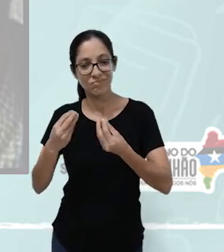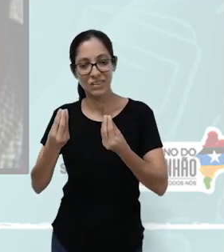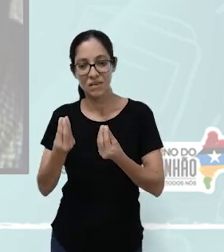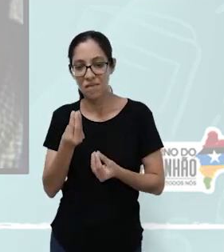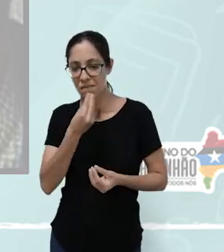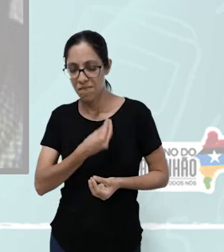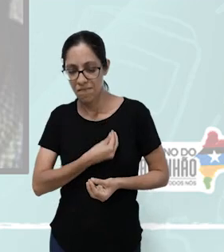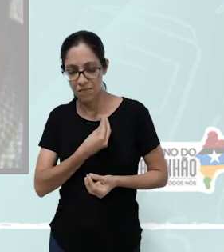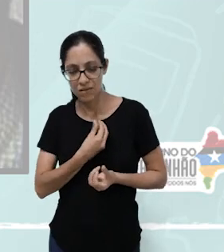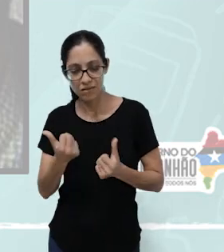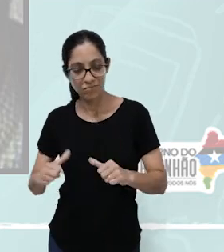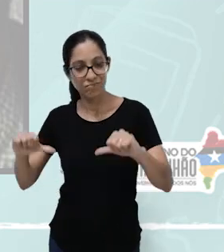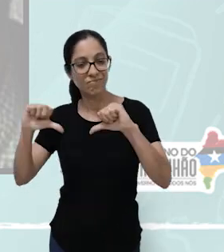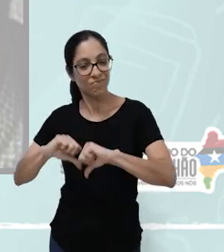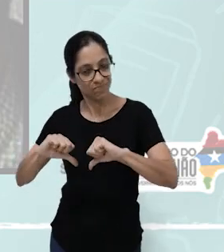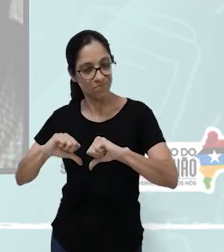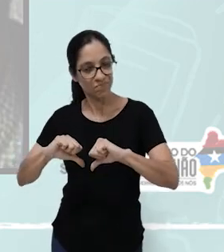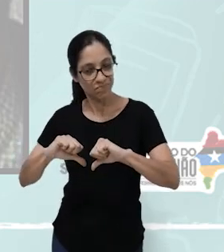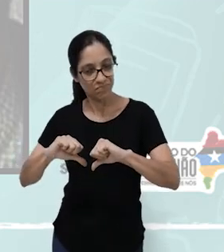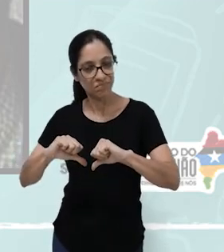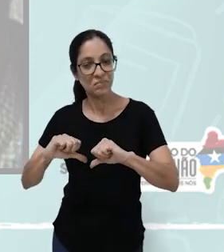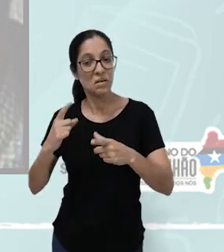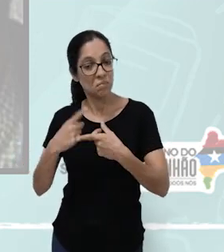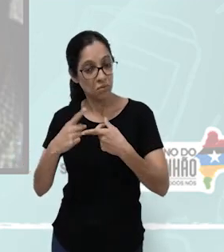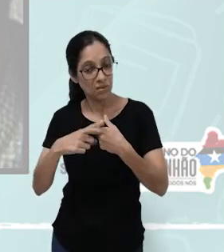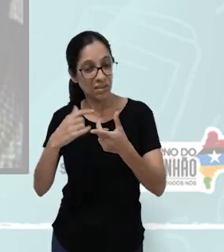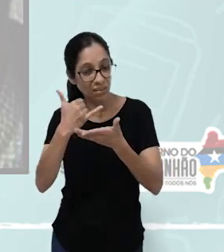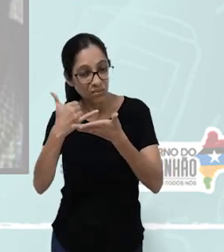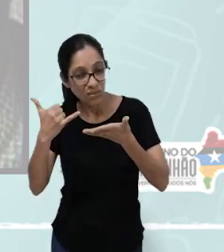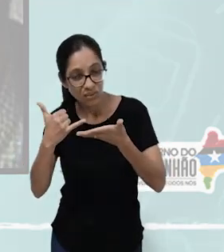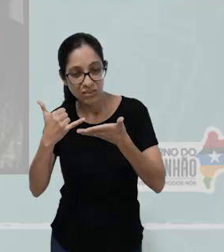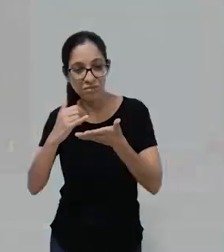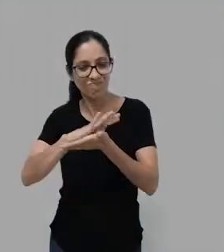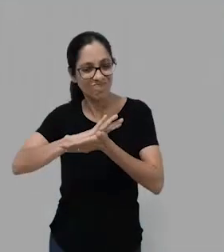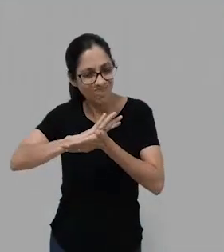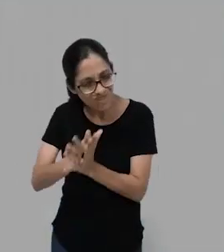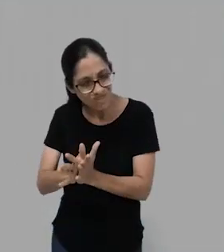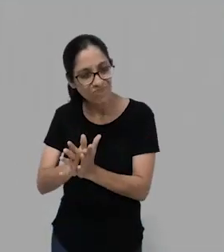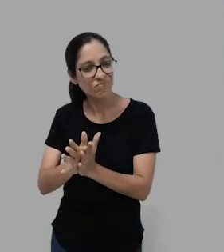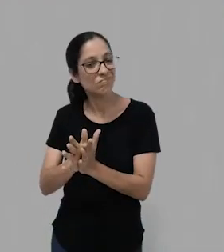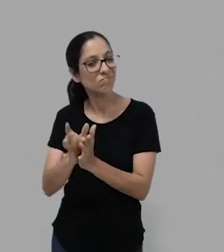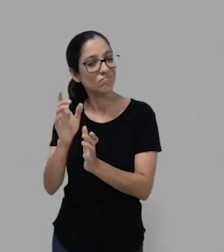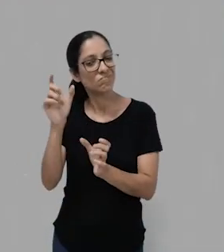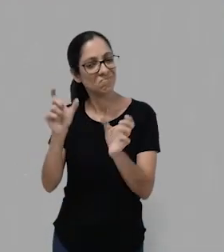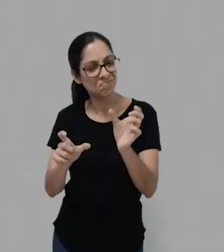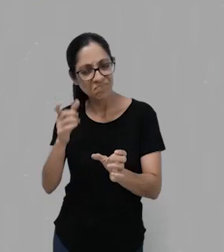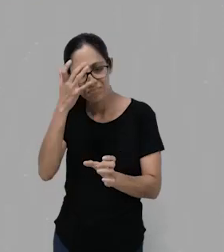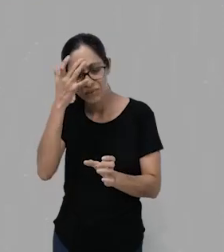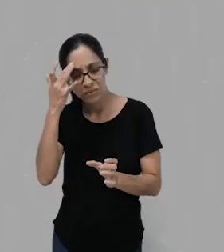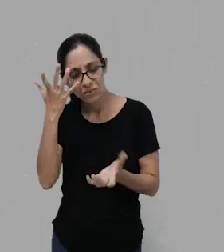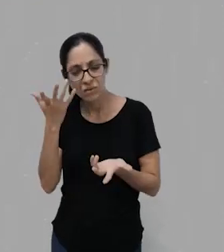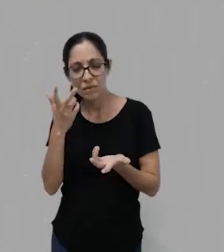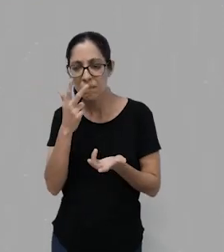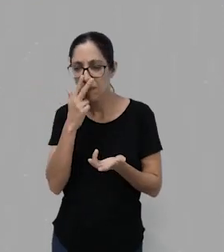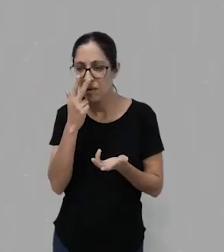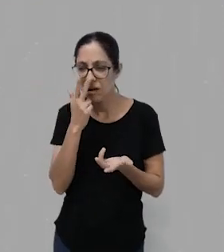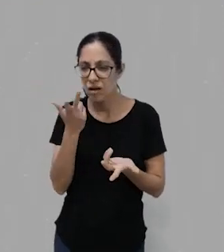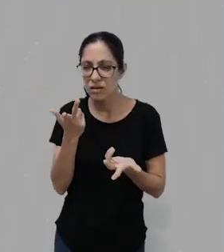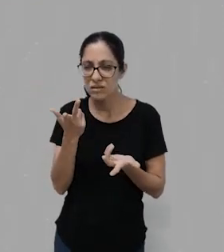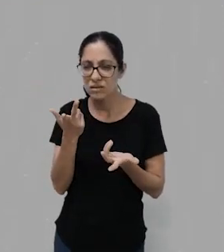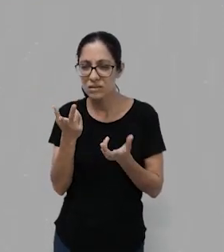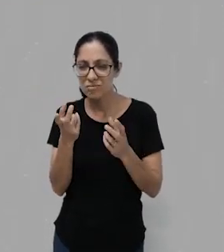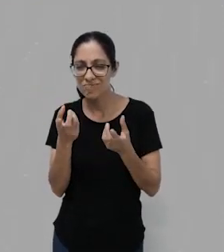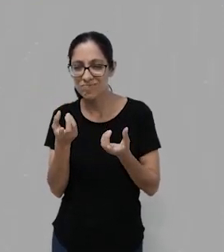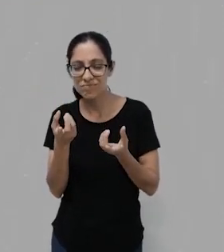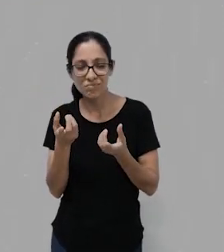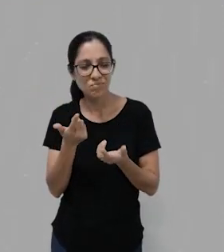que a droga causa no indivíduo. Ela maltrata o indivíduo, tá certo? Ela tira ali um pouco da